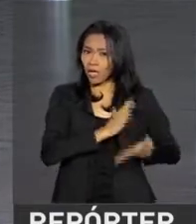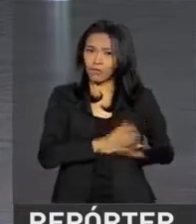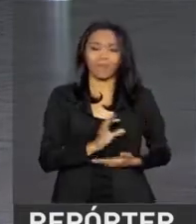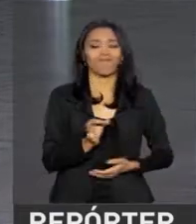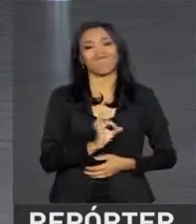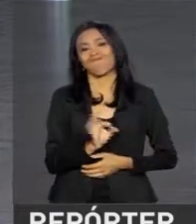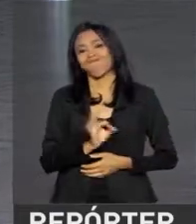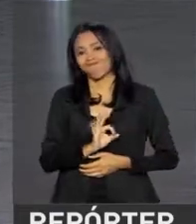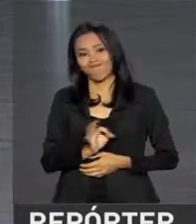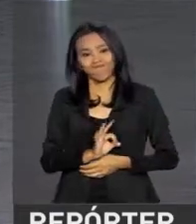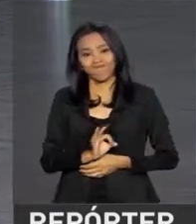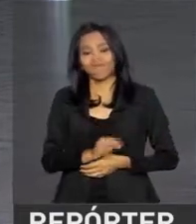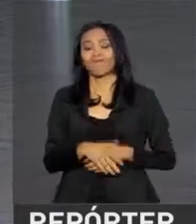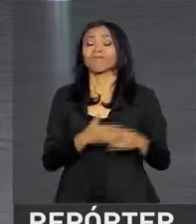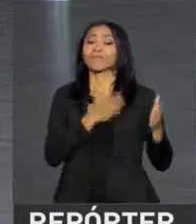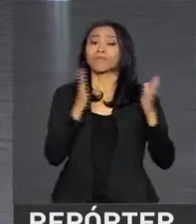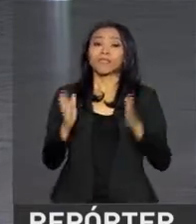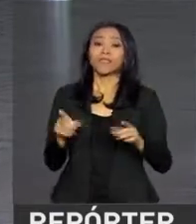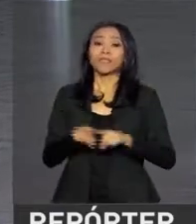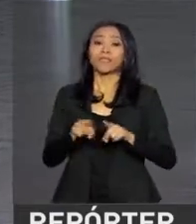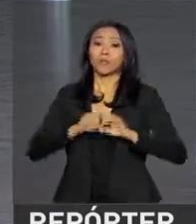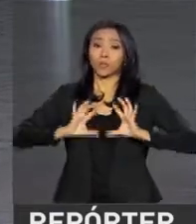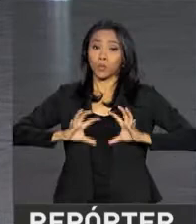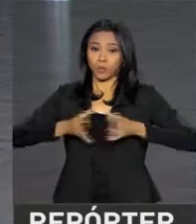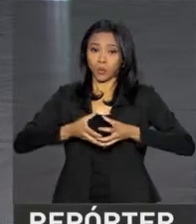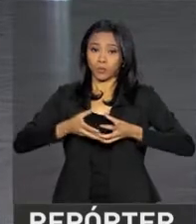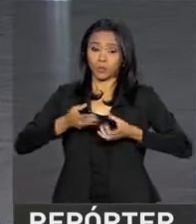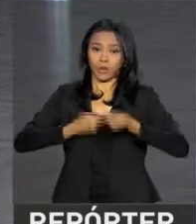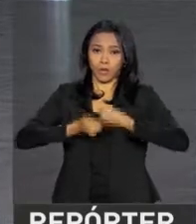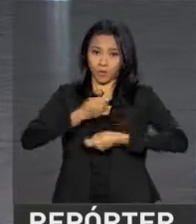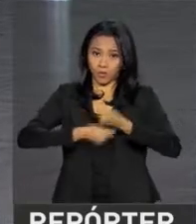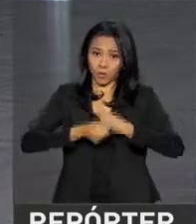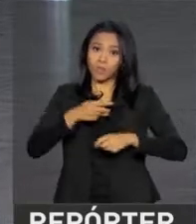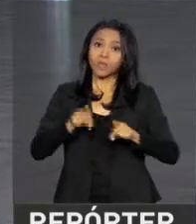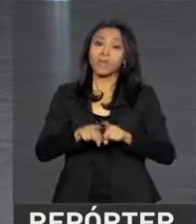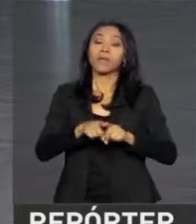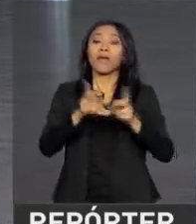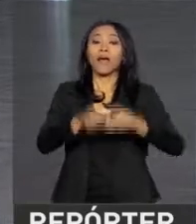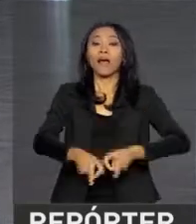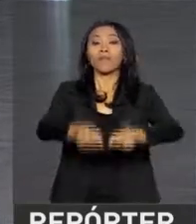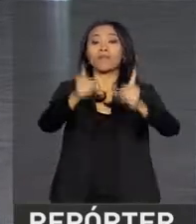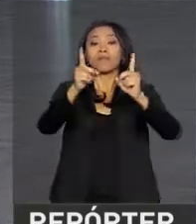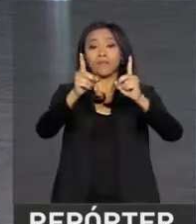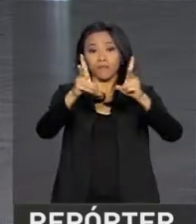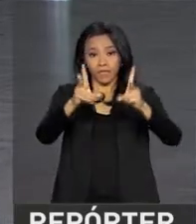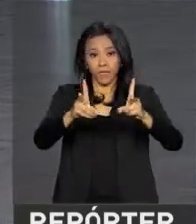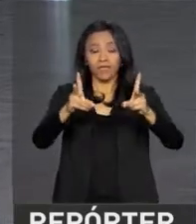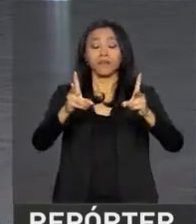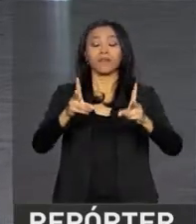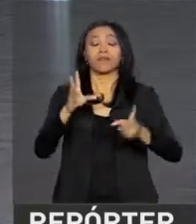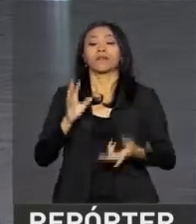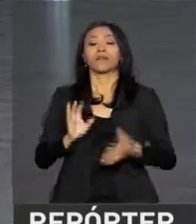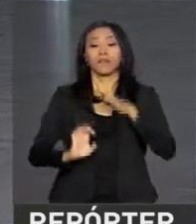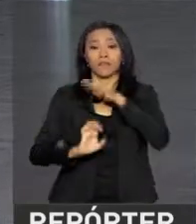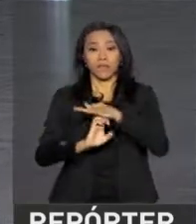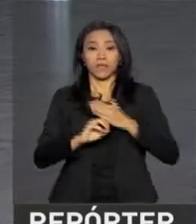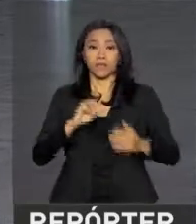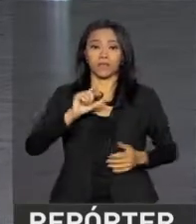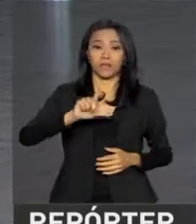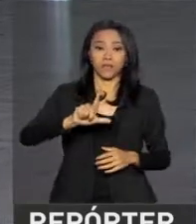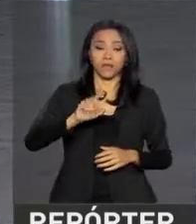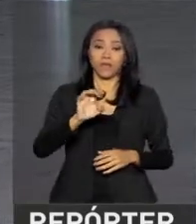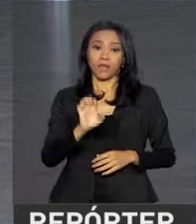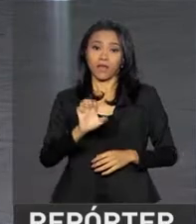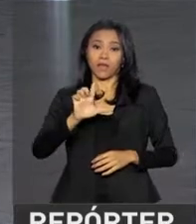equipe econômica conta também com a aprovação pelo congresso nacional da privatização da eletrobrás caso isso aconteça podem